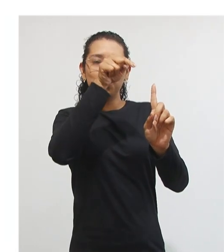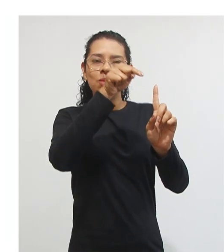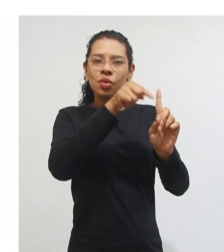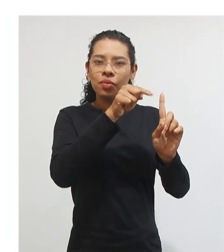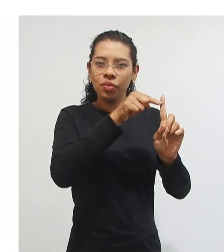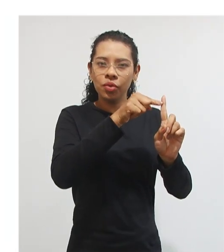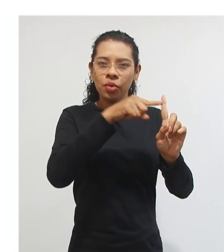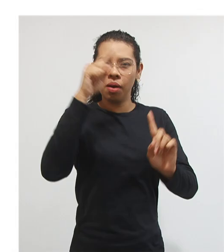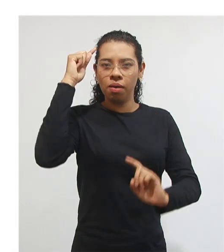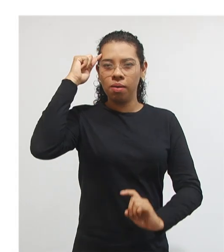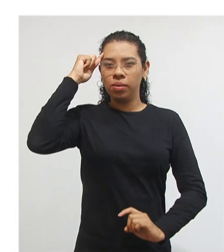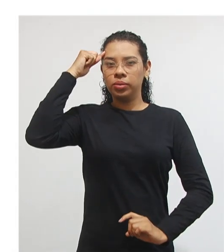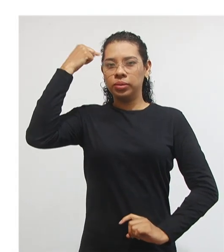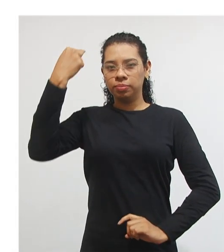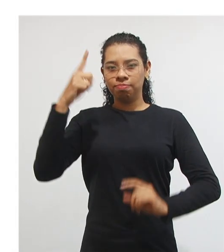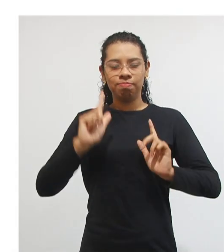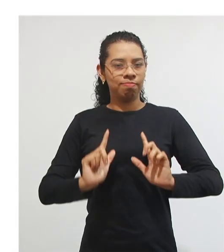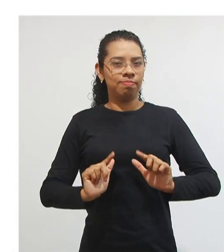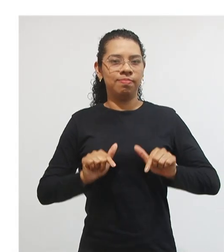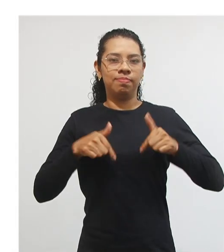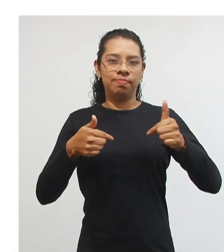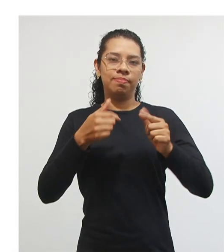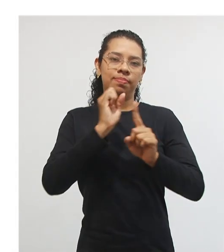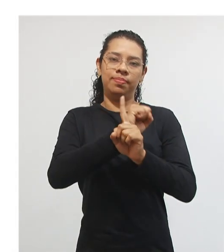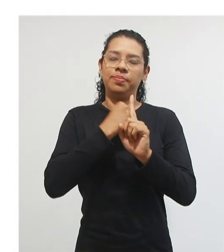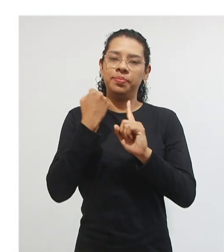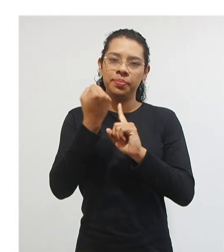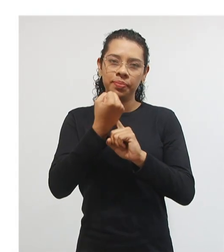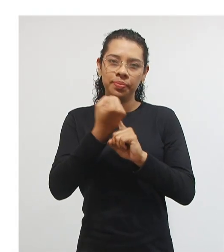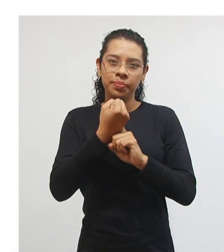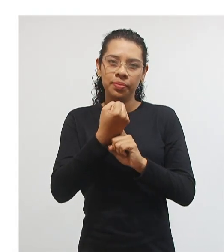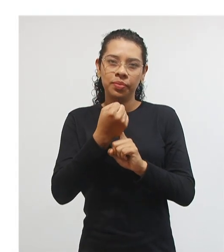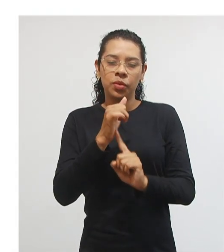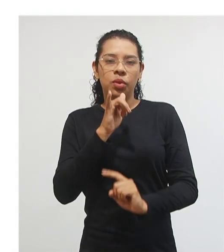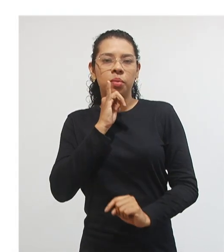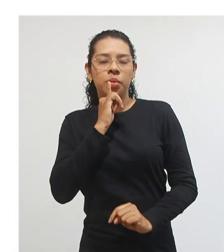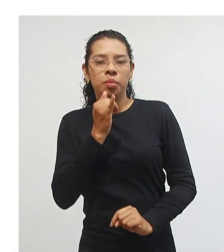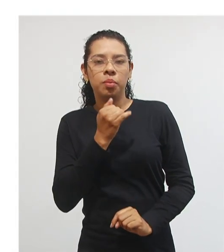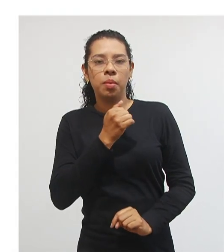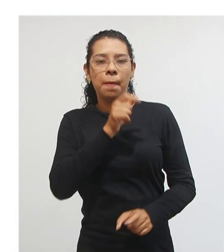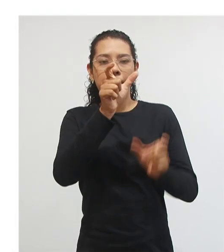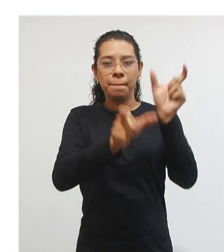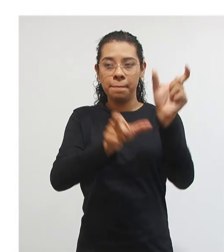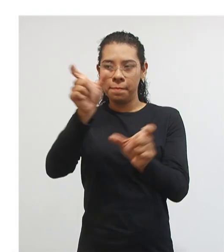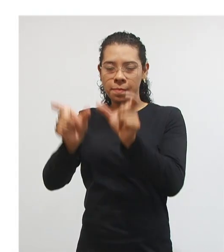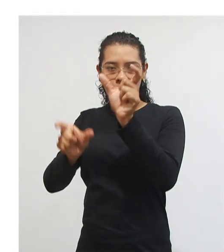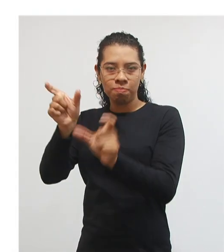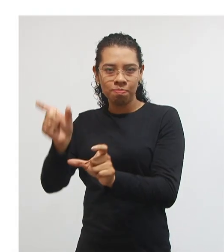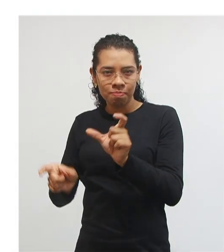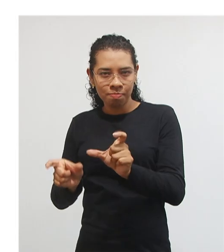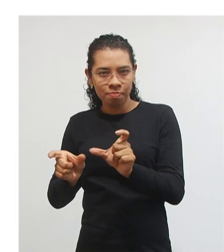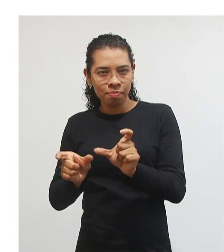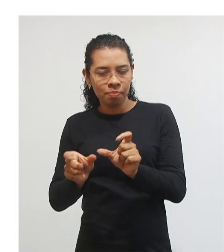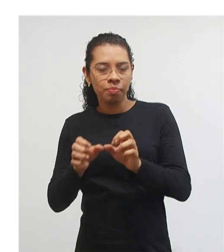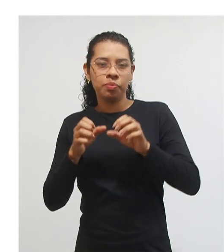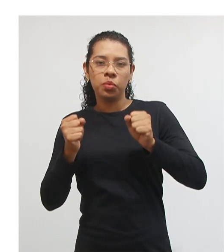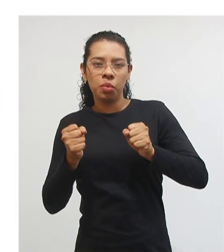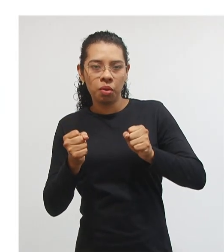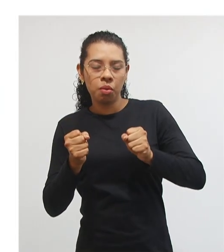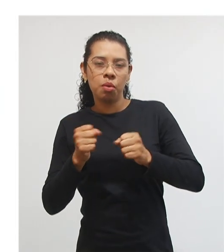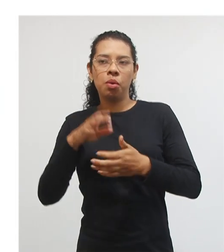comportamento social, né? Então, para as pessoas que vão adotar uma nova ideia ou modificar uma crença,